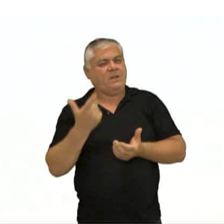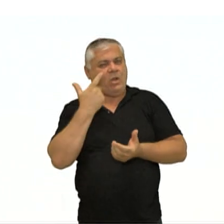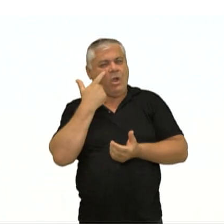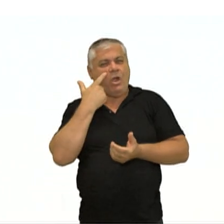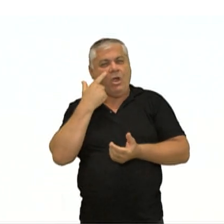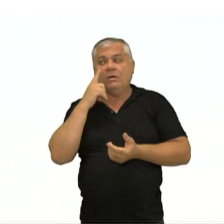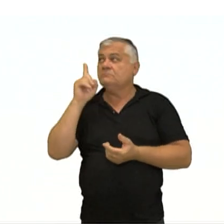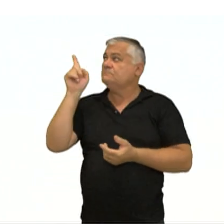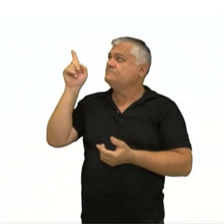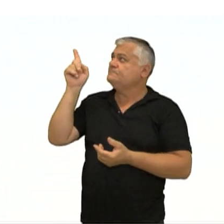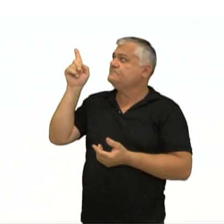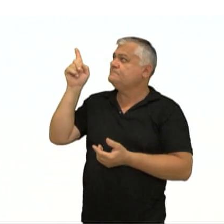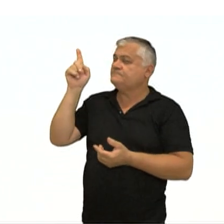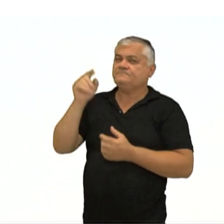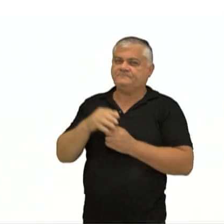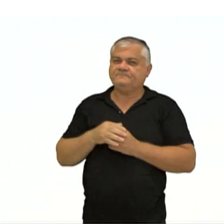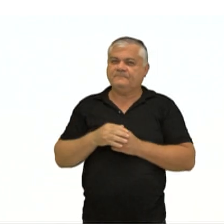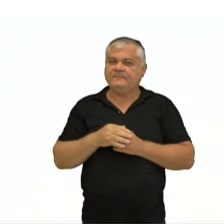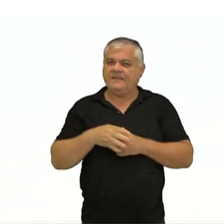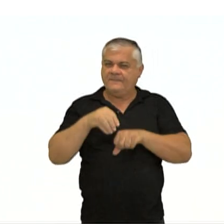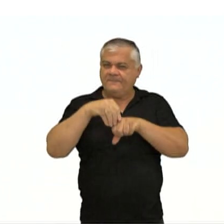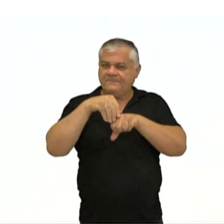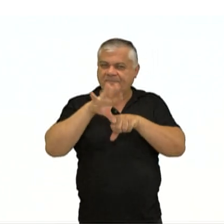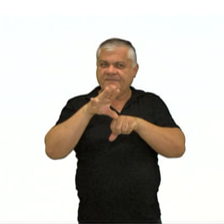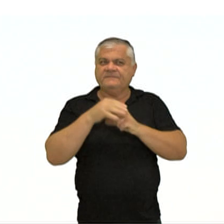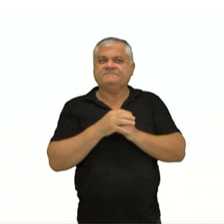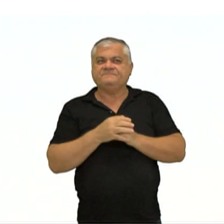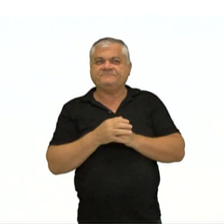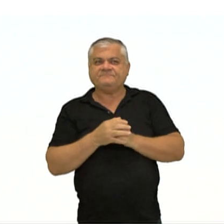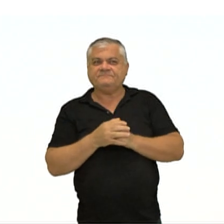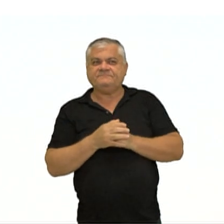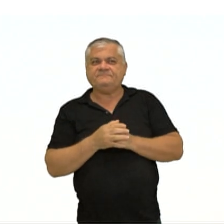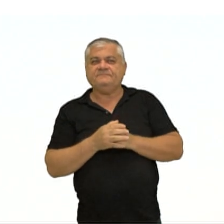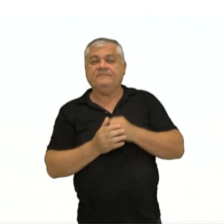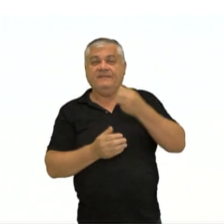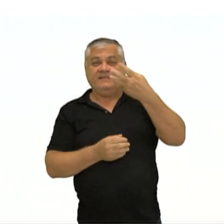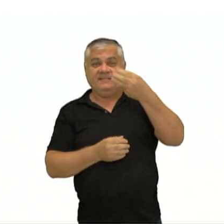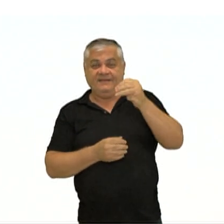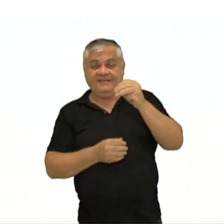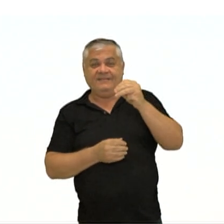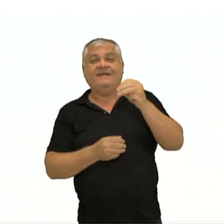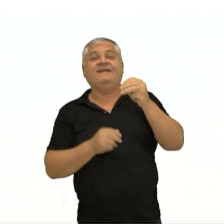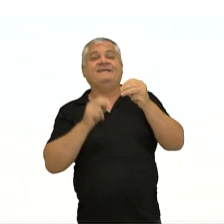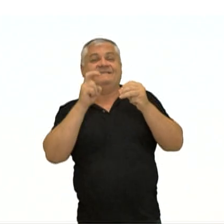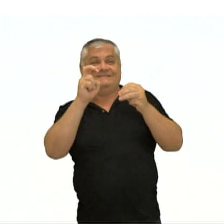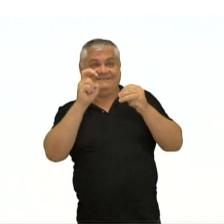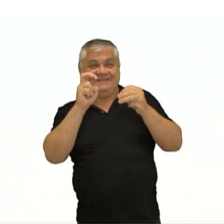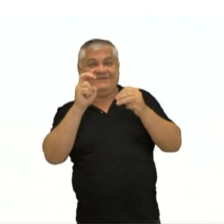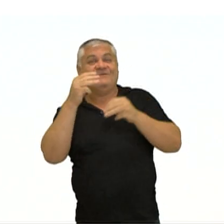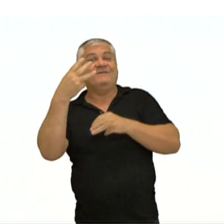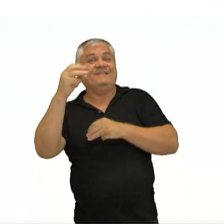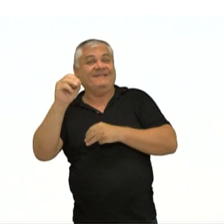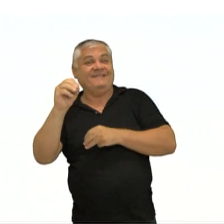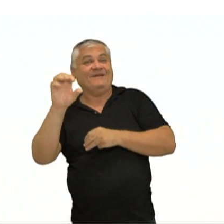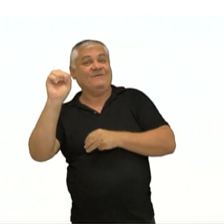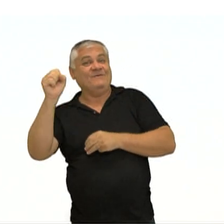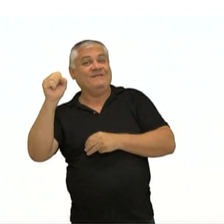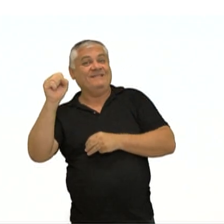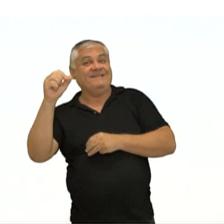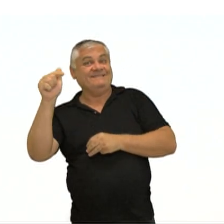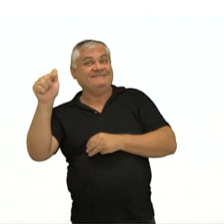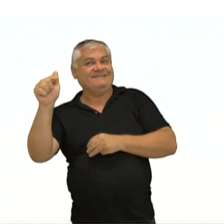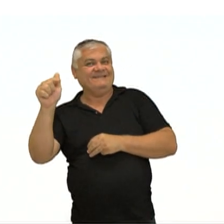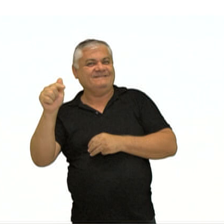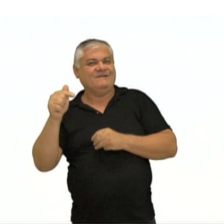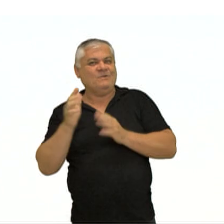olhadinha aqui, ó. Foi dada uma dica, ó. O seno de 30 vale 0,5, o cosseno de 30 vale 0,87. Opa,